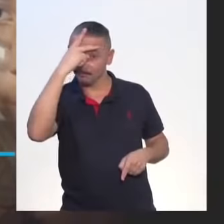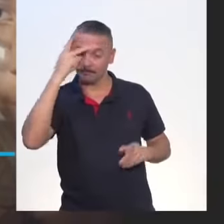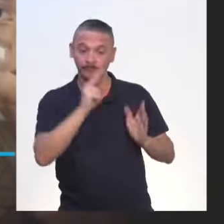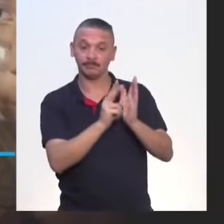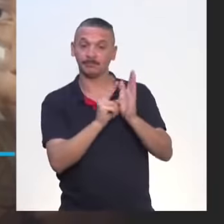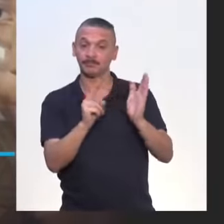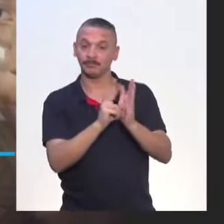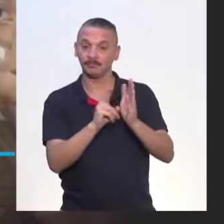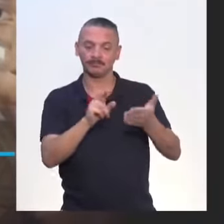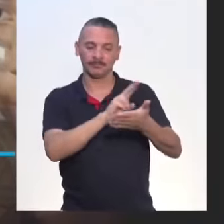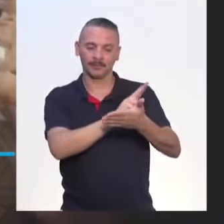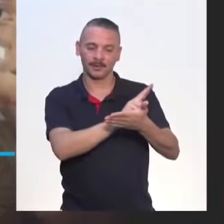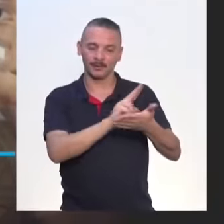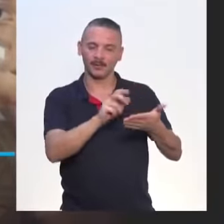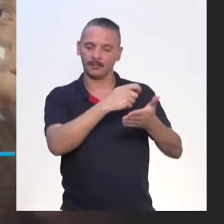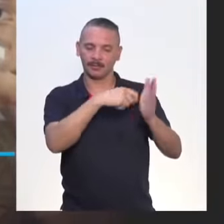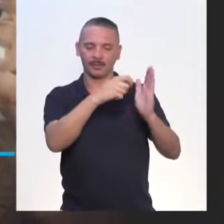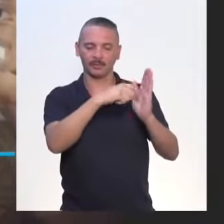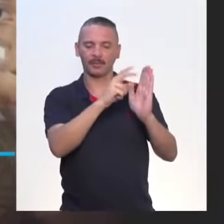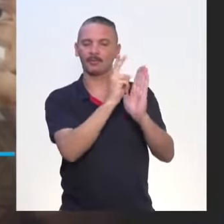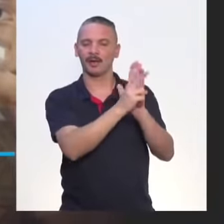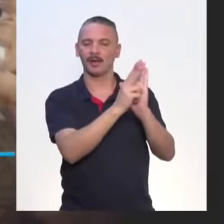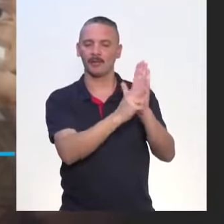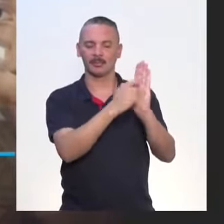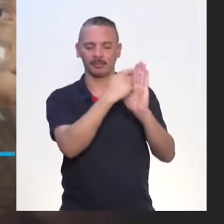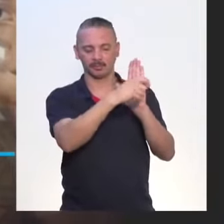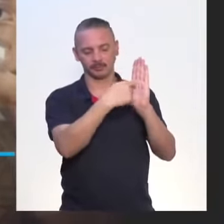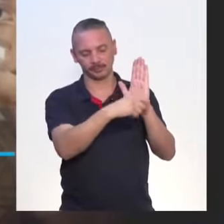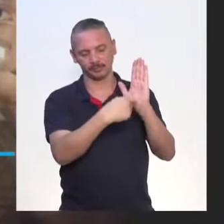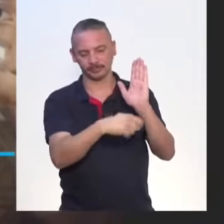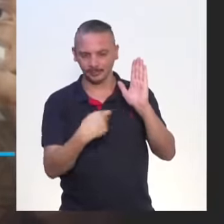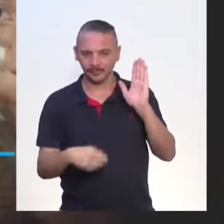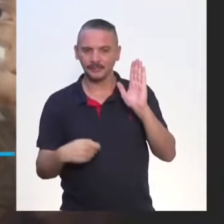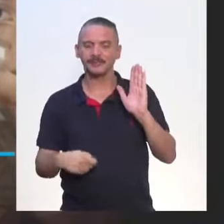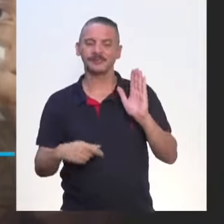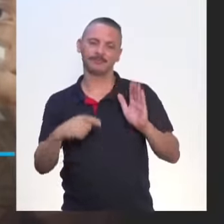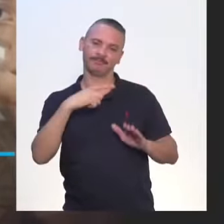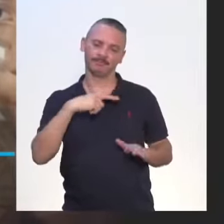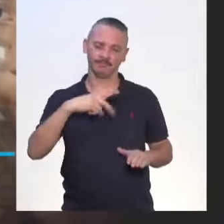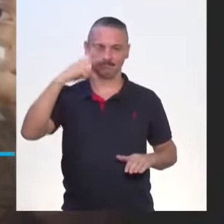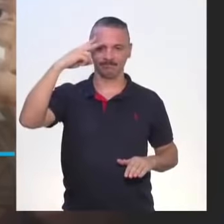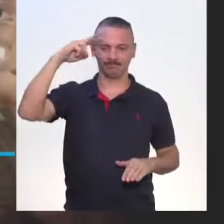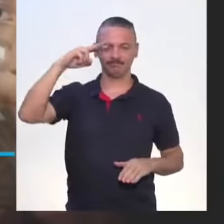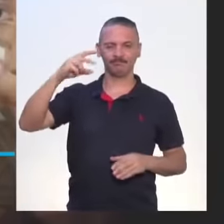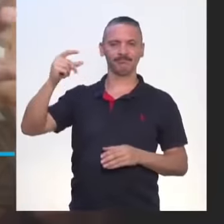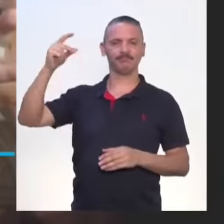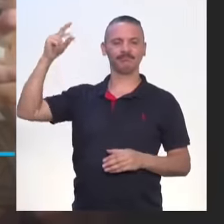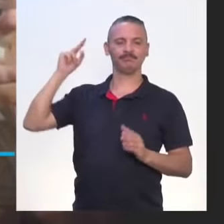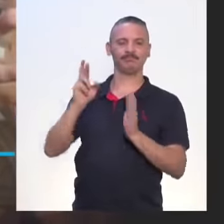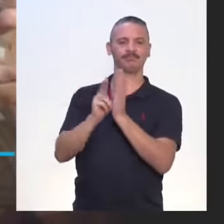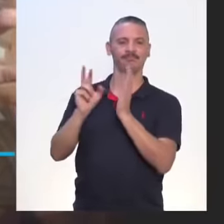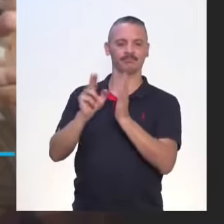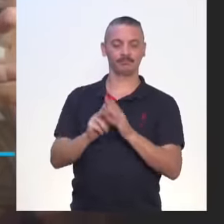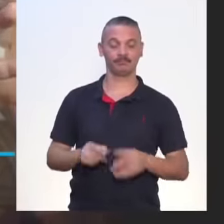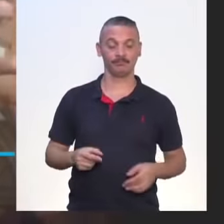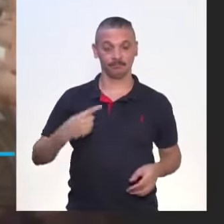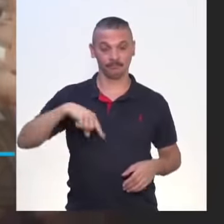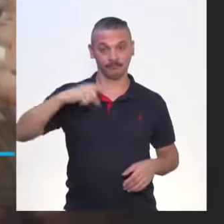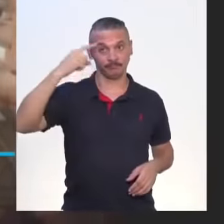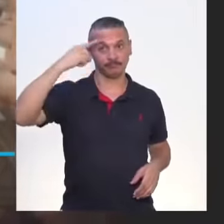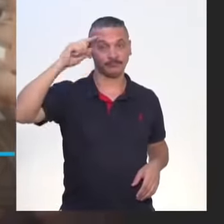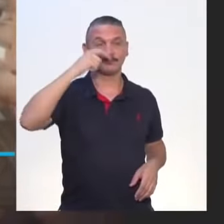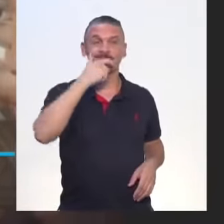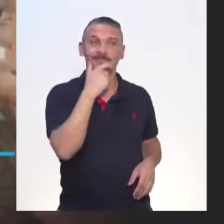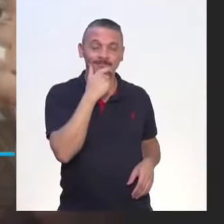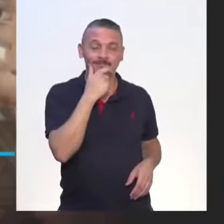os portadores das histórias, aqueles que falam e que agora escrevem também essas histórias. Porque se a gente um dia foi só